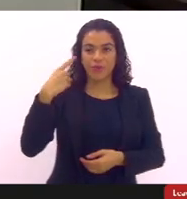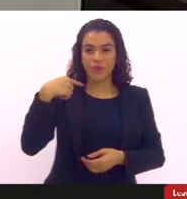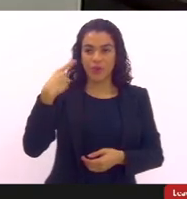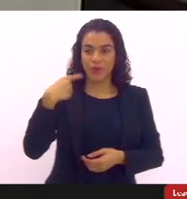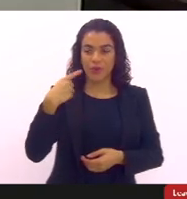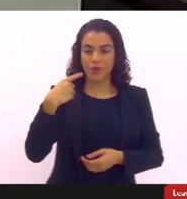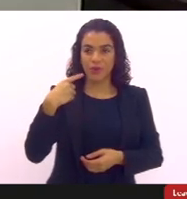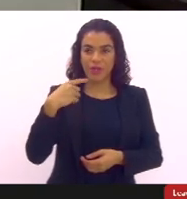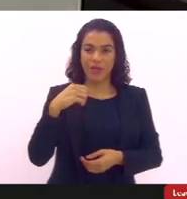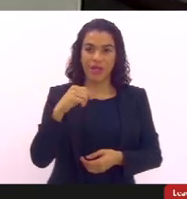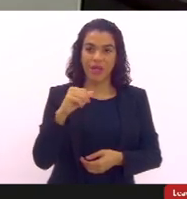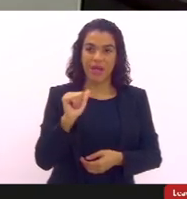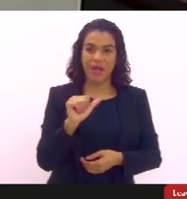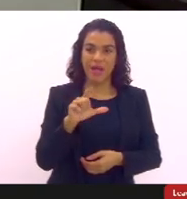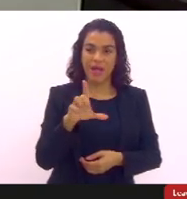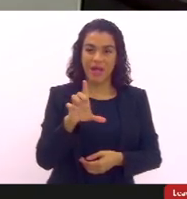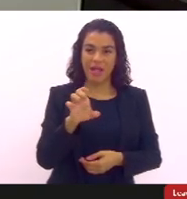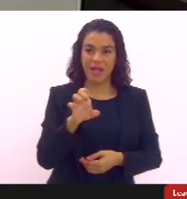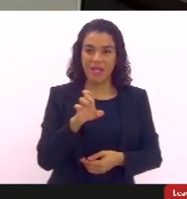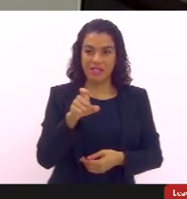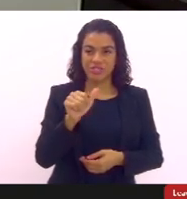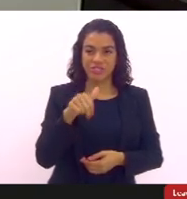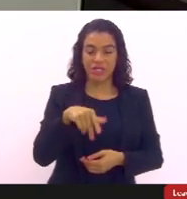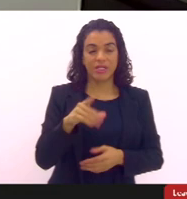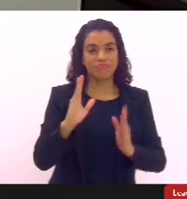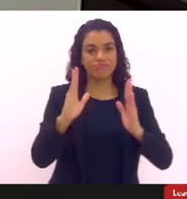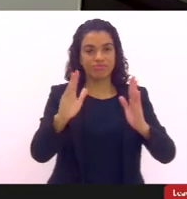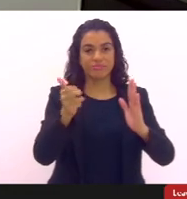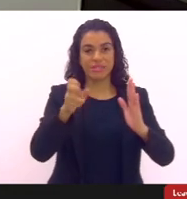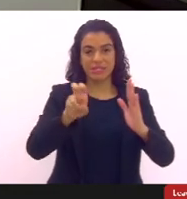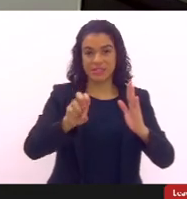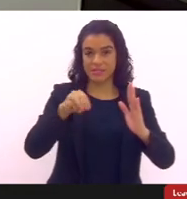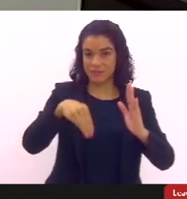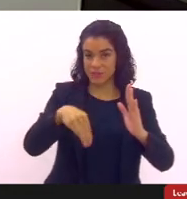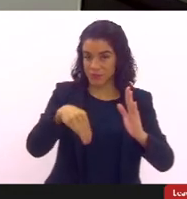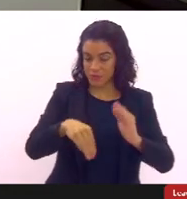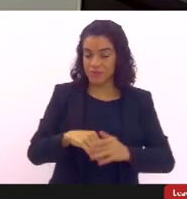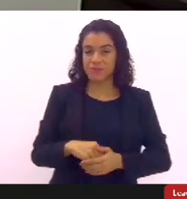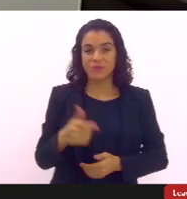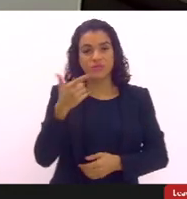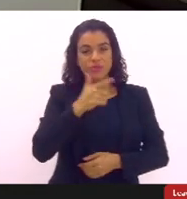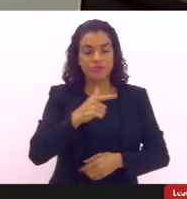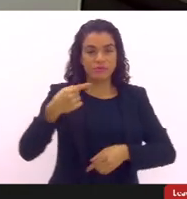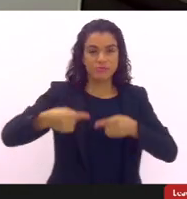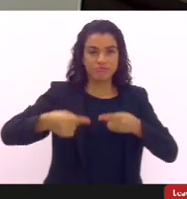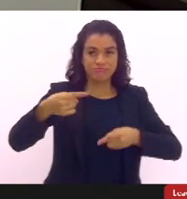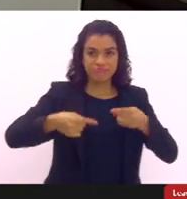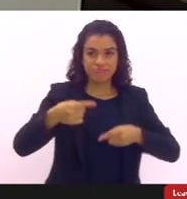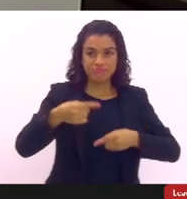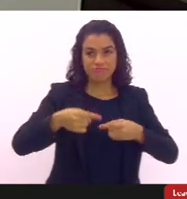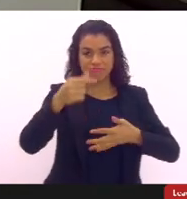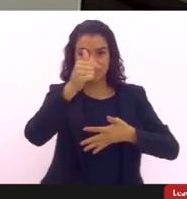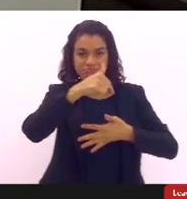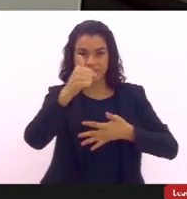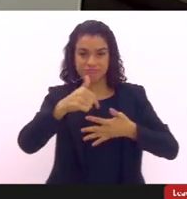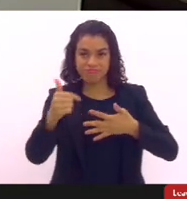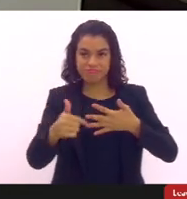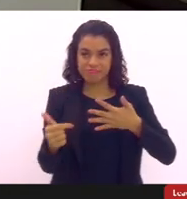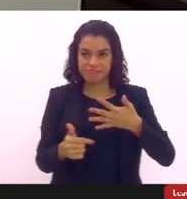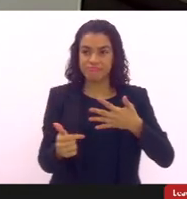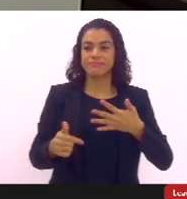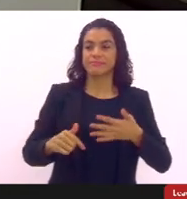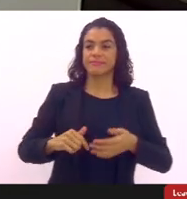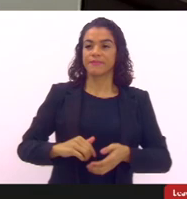que faça a sua manifestação em 15 minutos, para que a gente depois possa discutir exatamente o cerne dessa